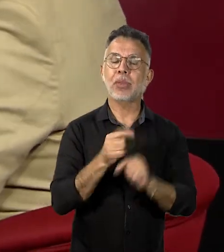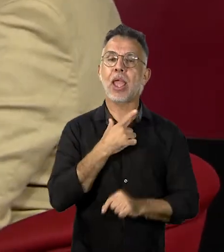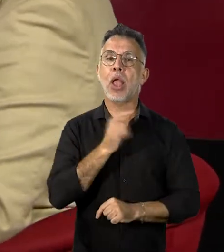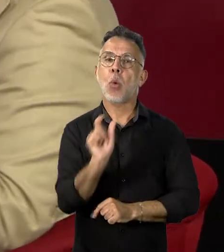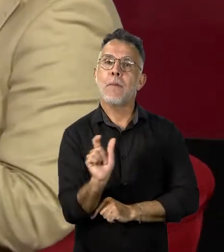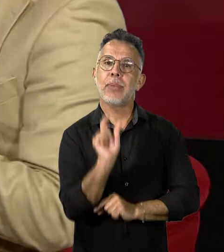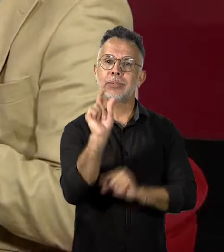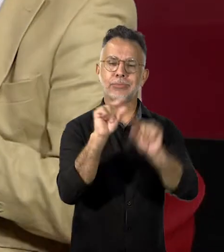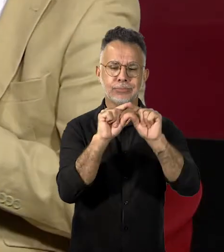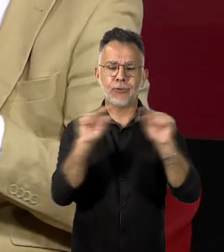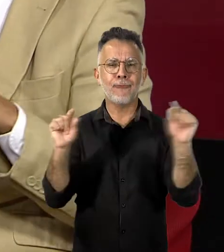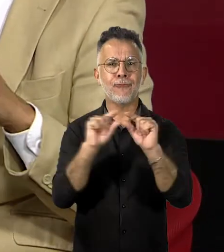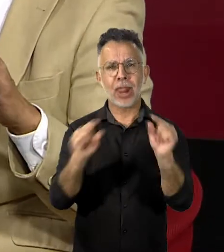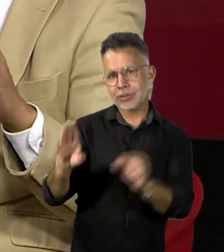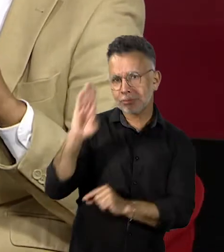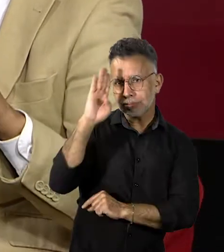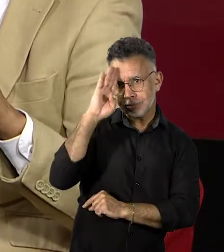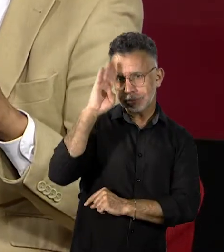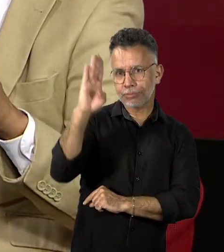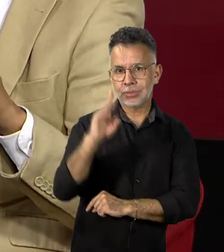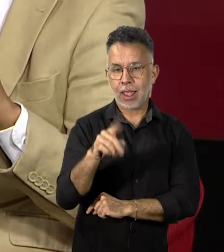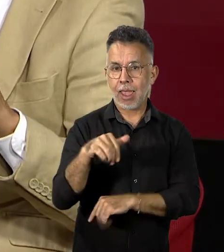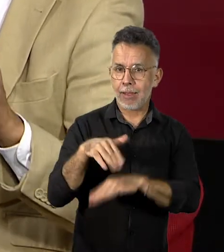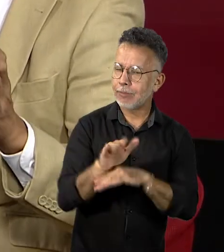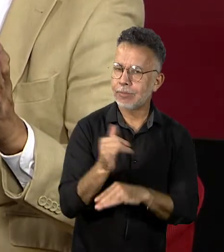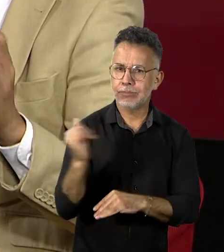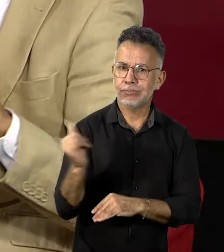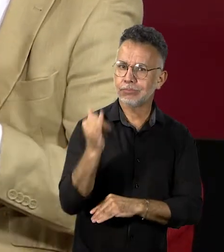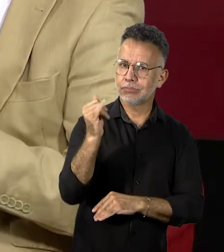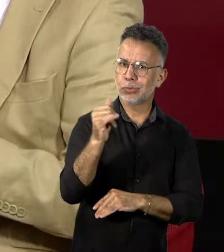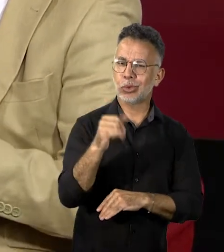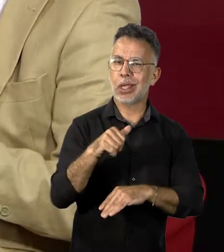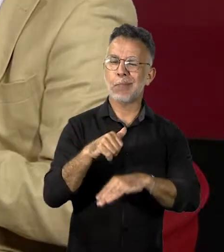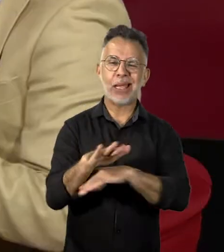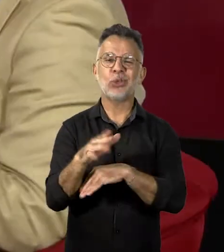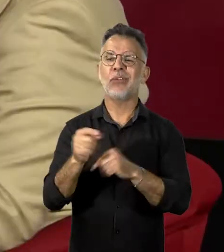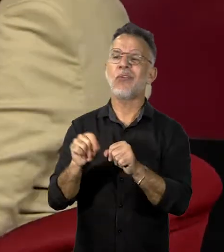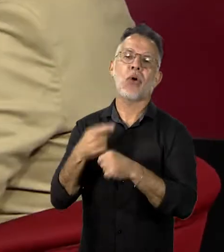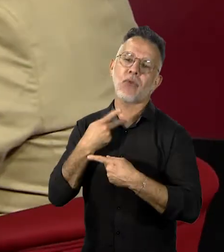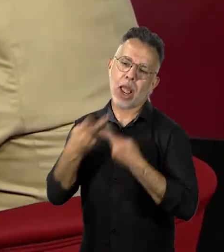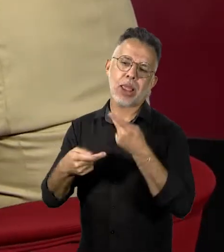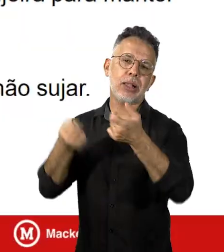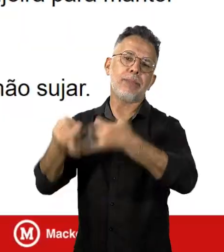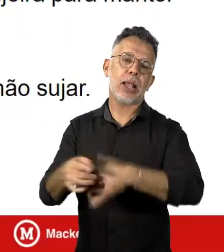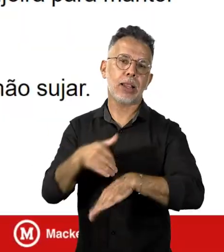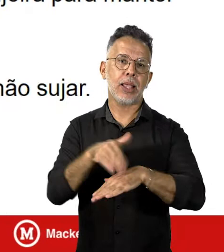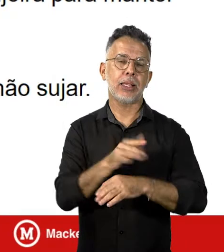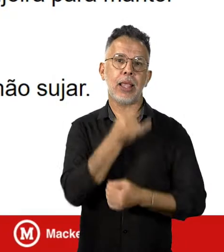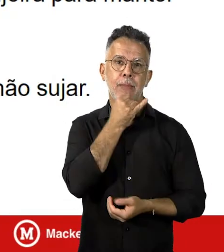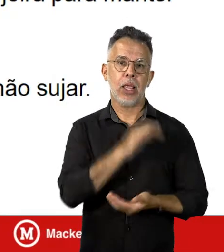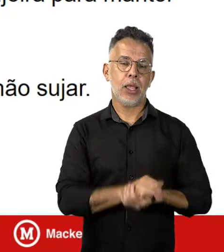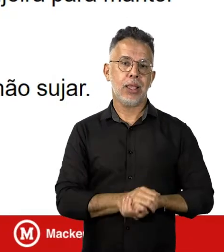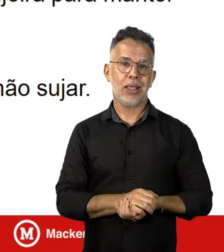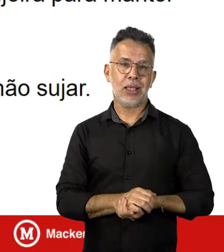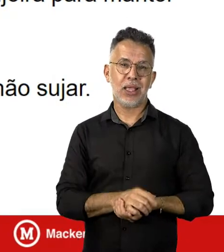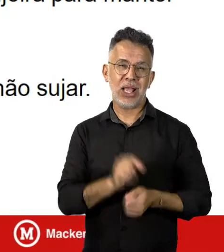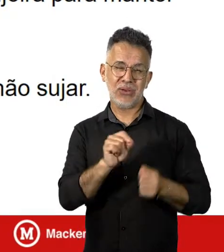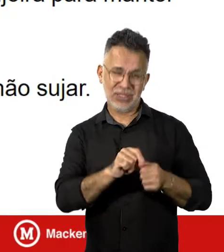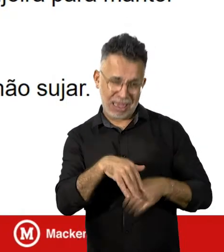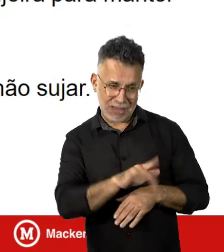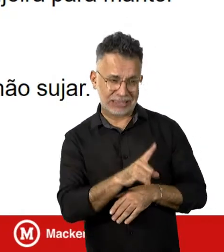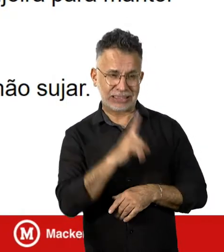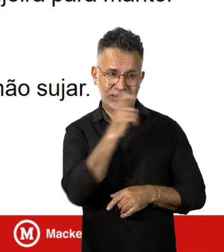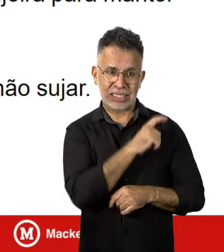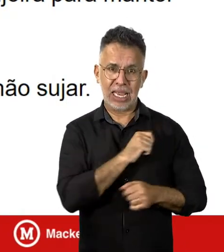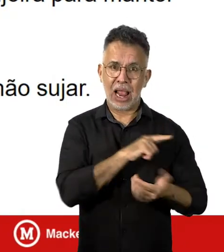frases chaves. Aqui eu acho que frases valem mais do que muitas explicações. Mais difícil que executar a limpeza